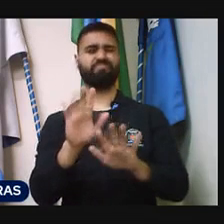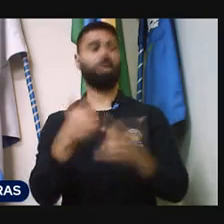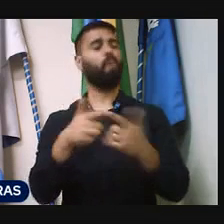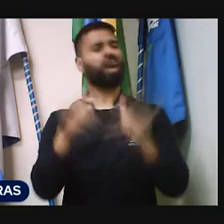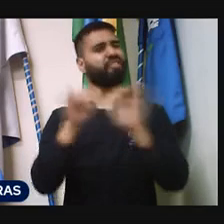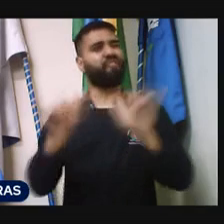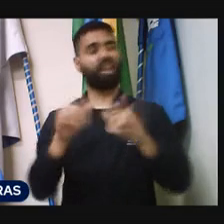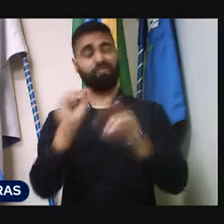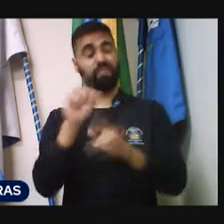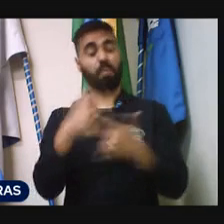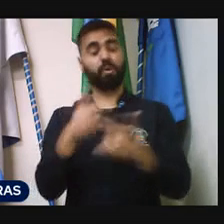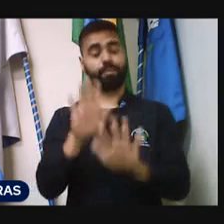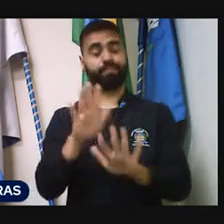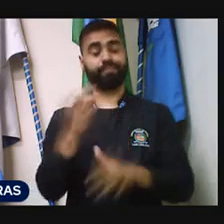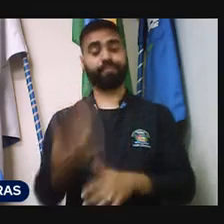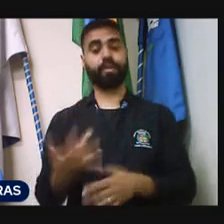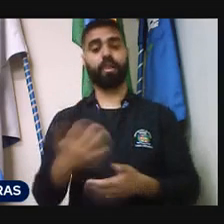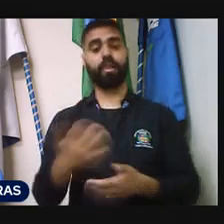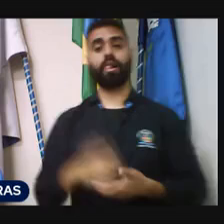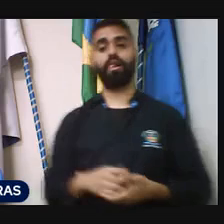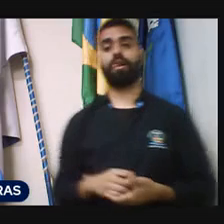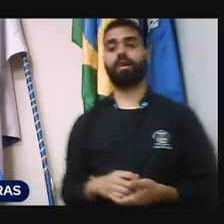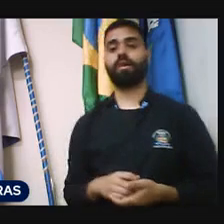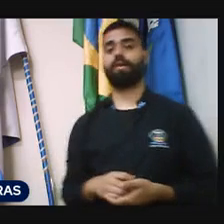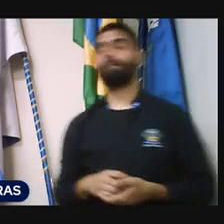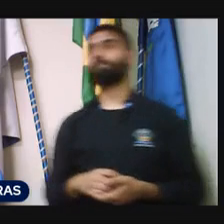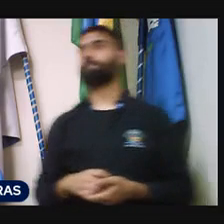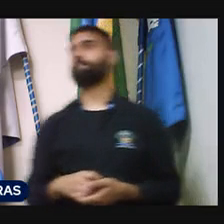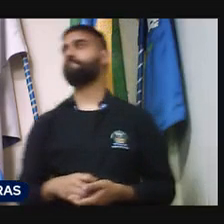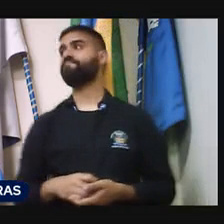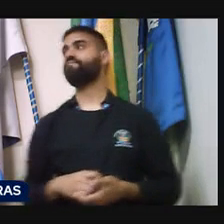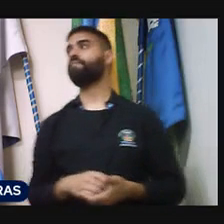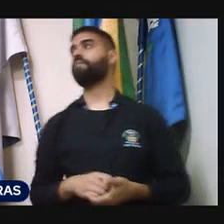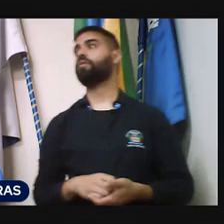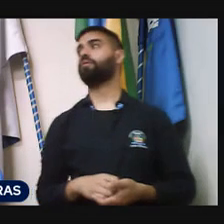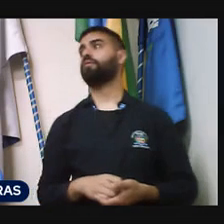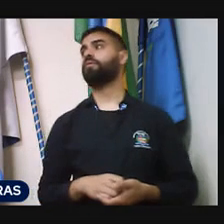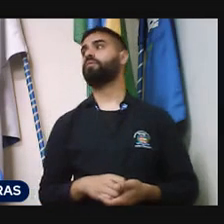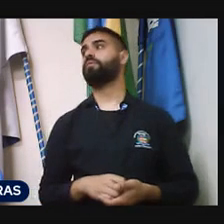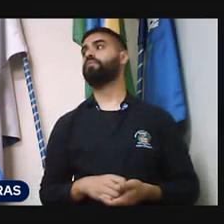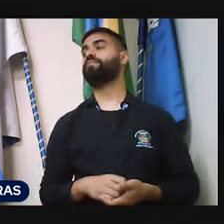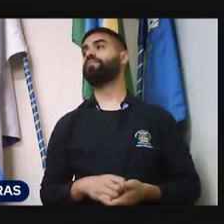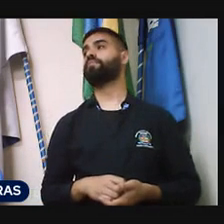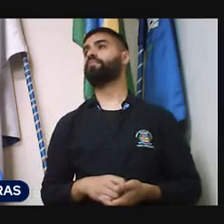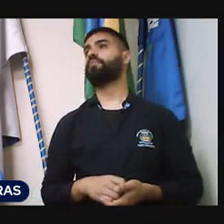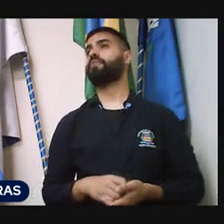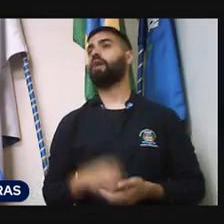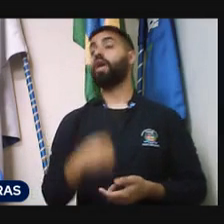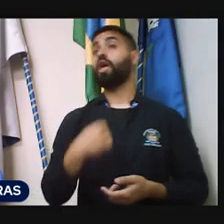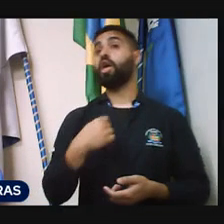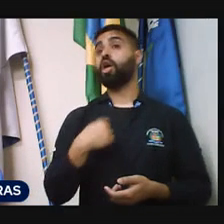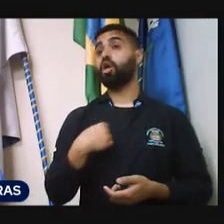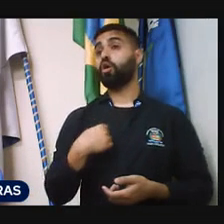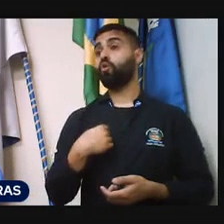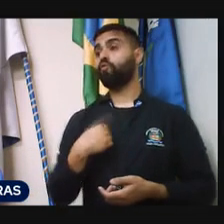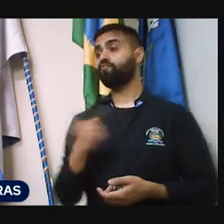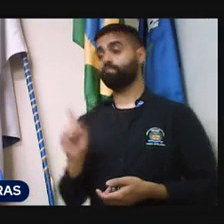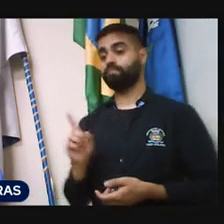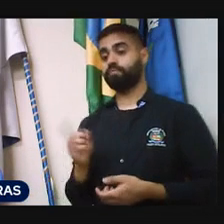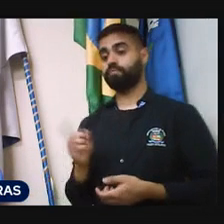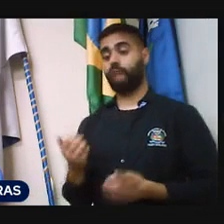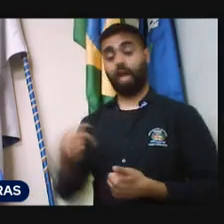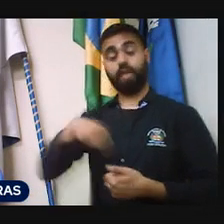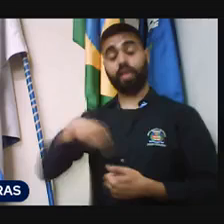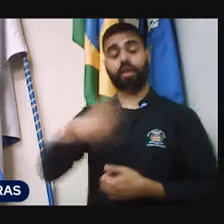na Póvoa e seu magno é eu assumir a câmera e com a perda de arrecadação eu disse o